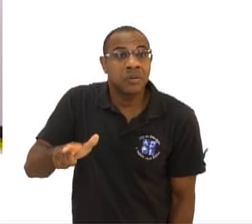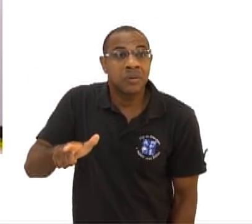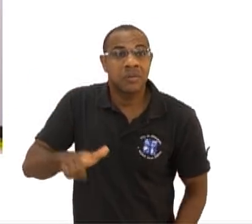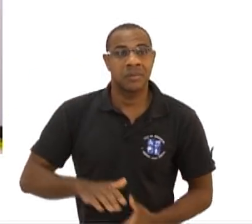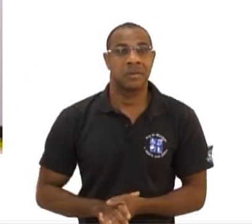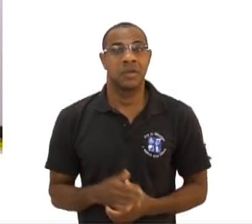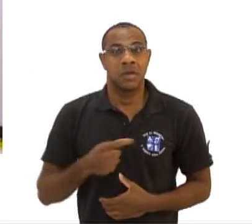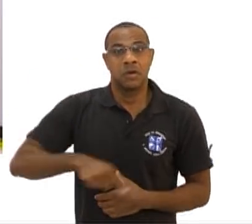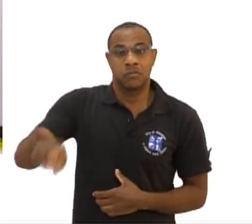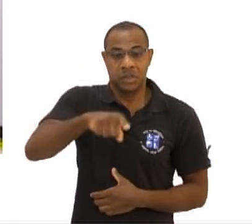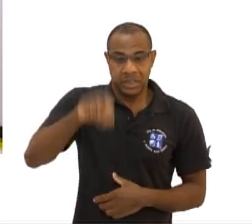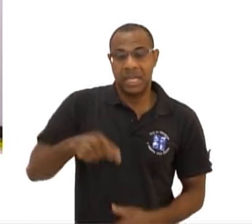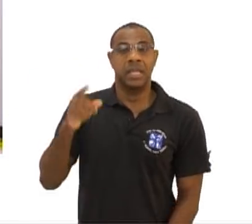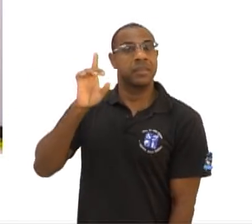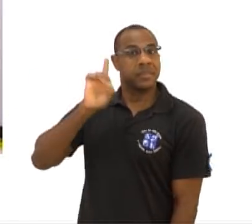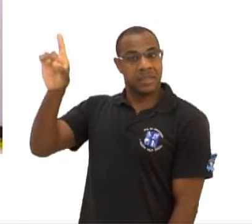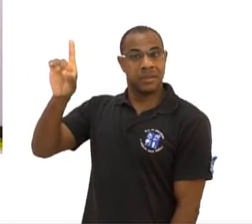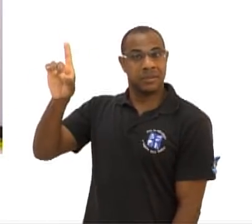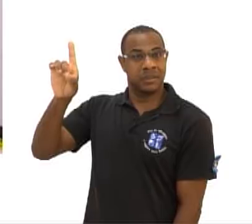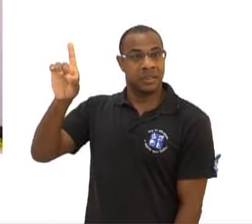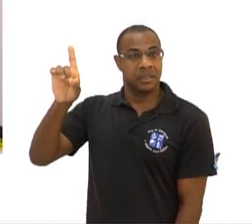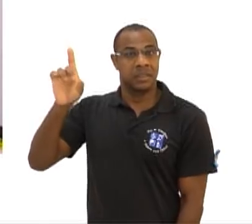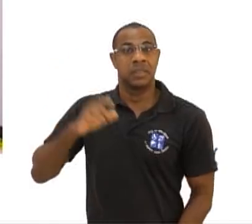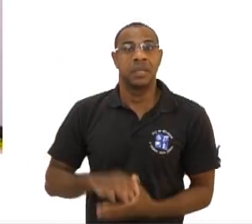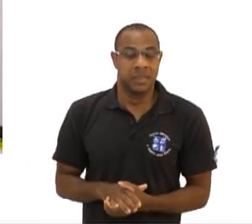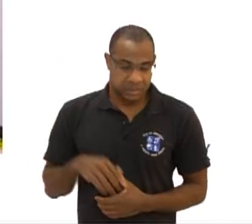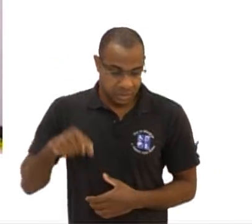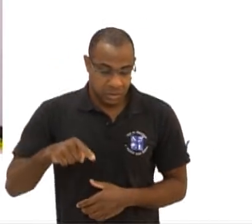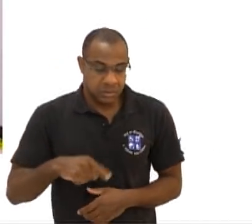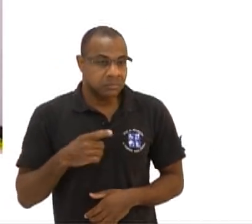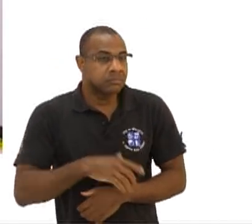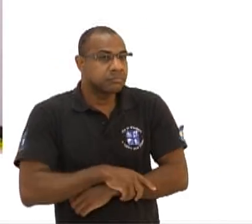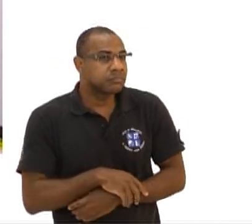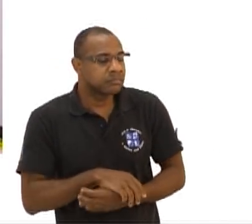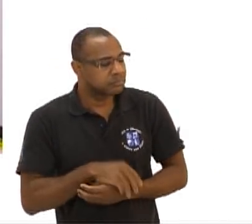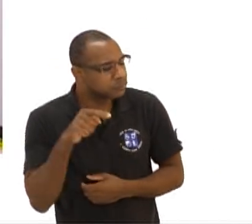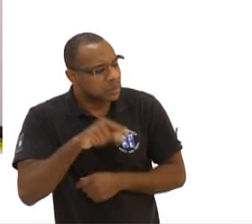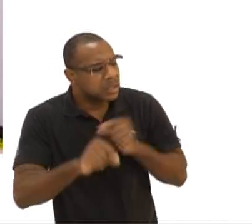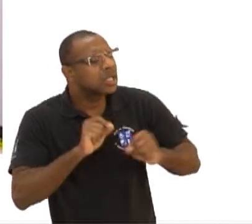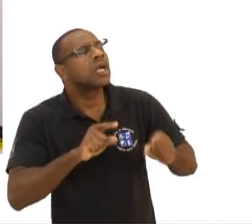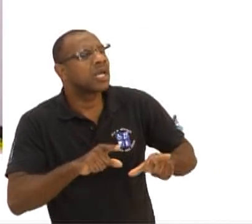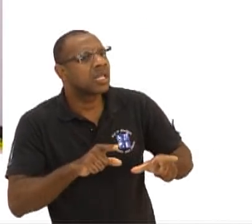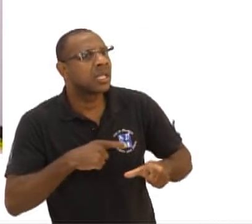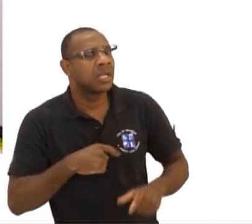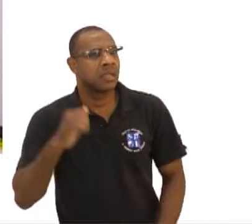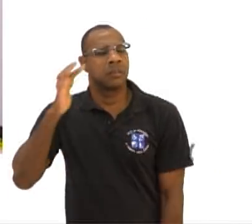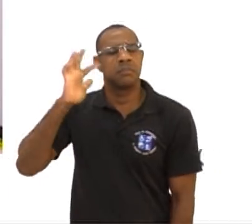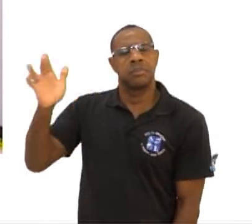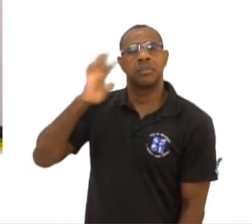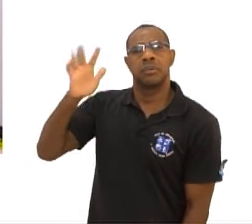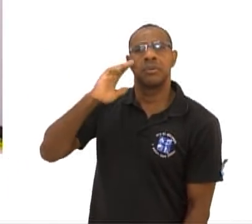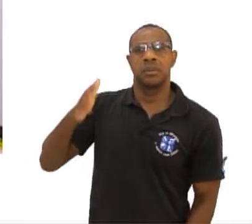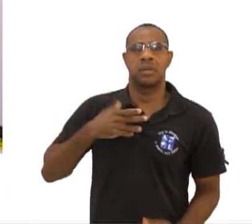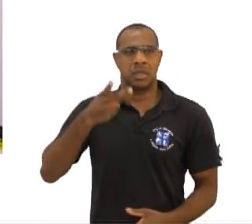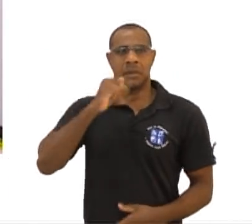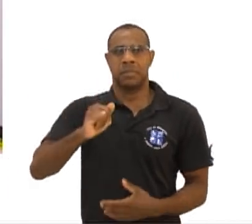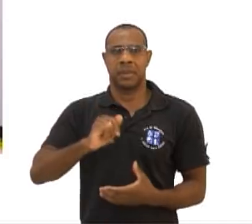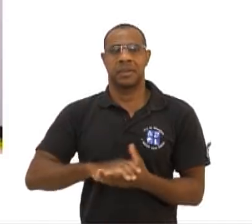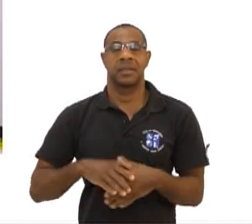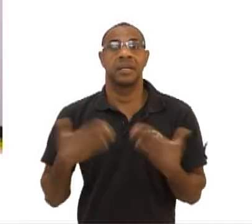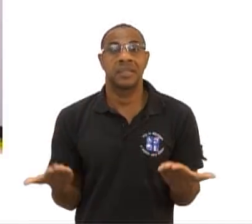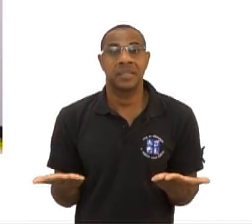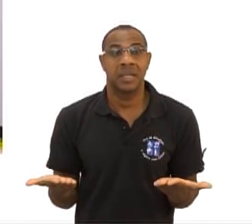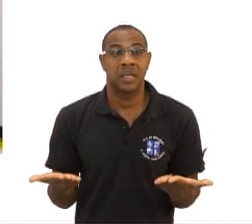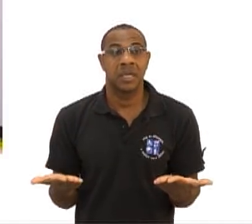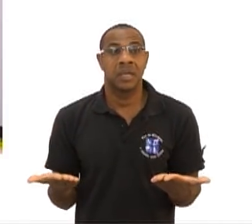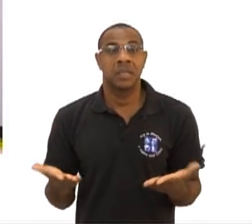Buda, você é Deus! E ele tocou na terra como testemunha e disse: o que é você, meu reflexo? Senão a mãe, a fonte e